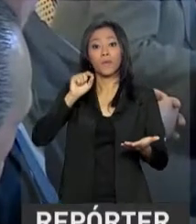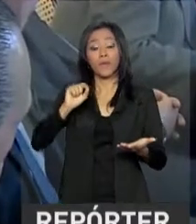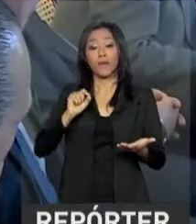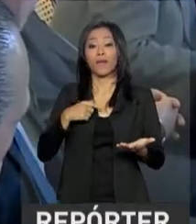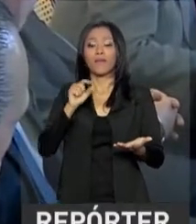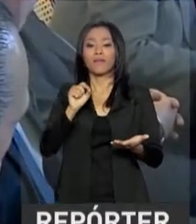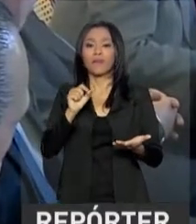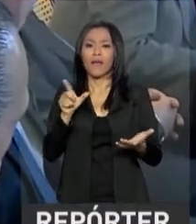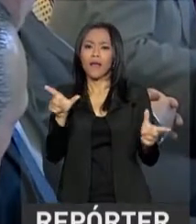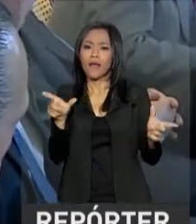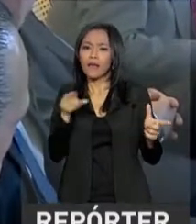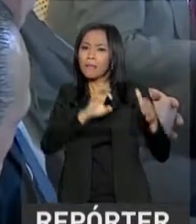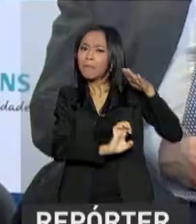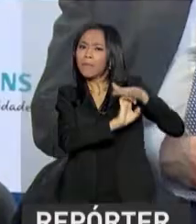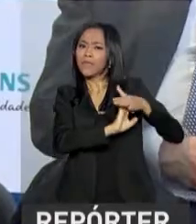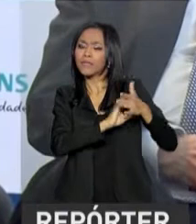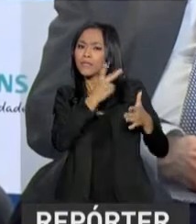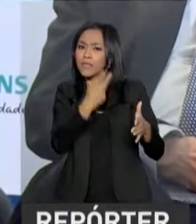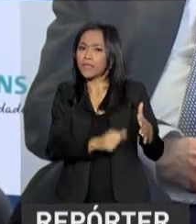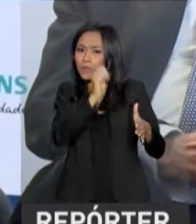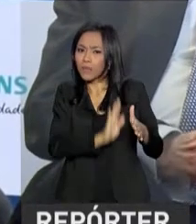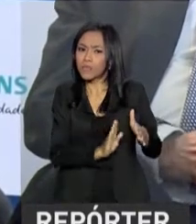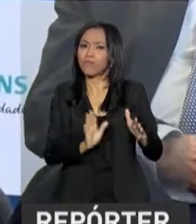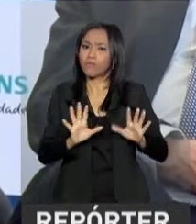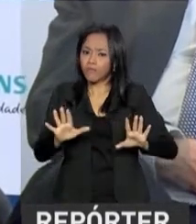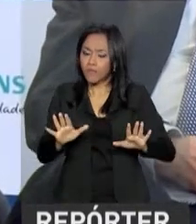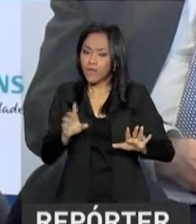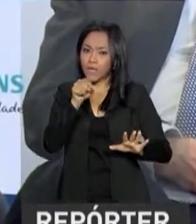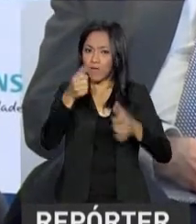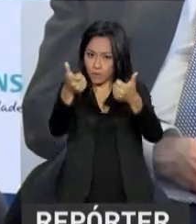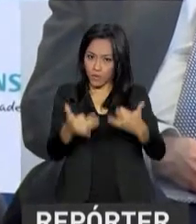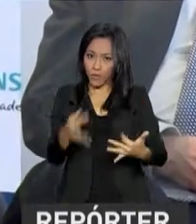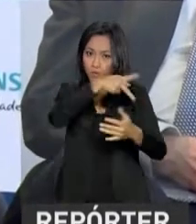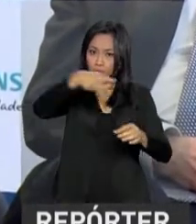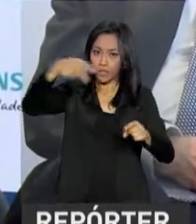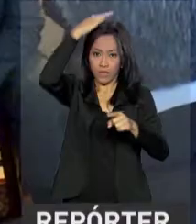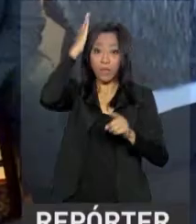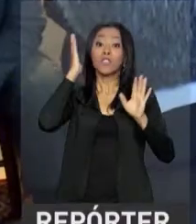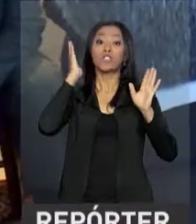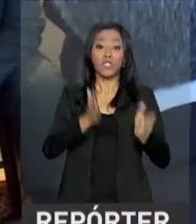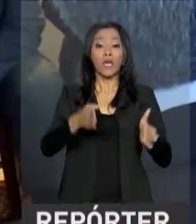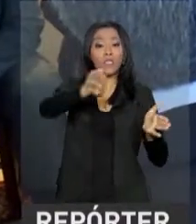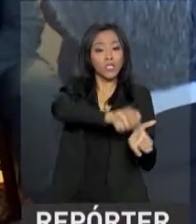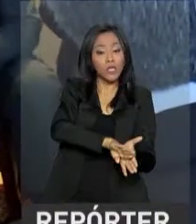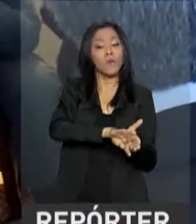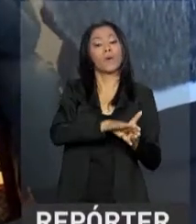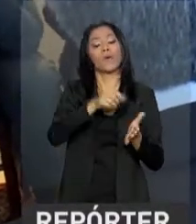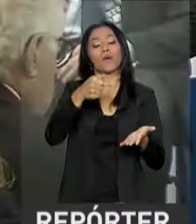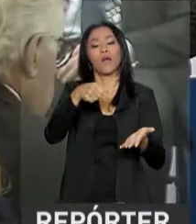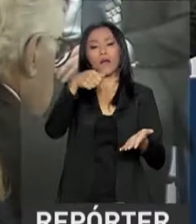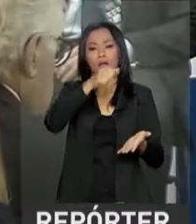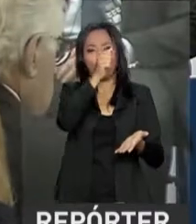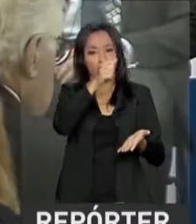da siemens no país o presidente michel temer destacou que a empresa já está no brasil há mais de 150 anos